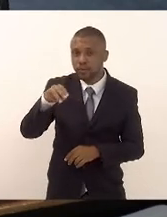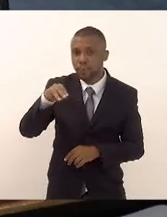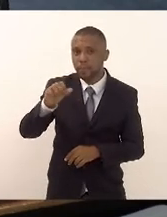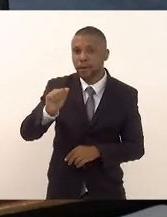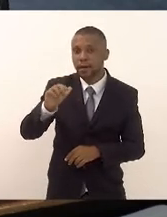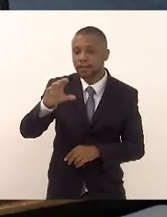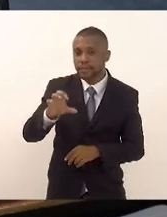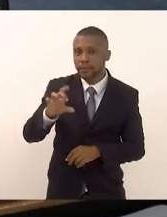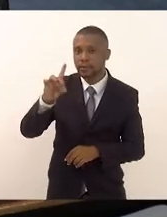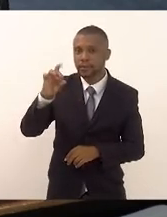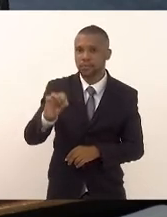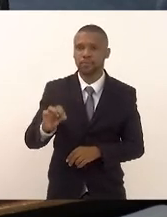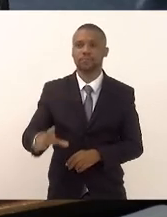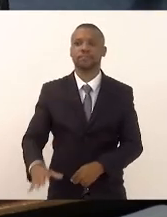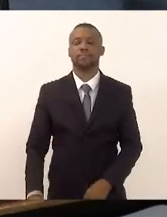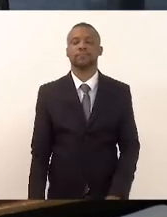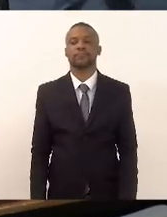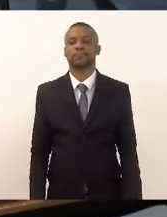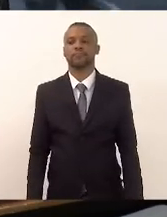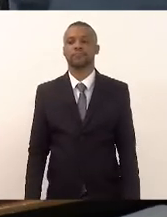Carlos Macedo.